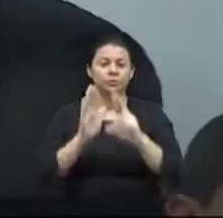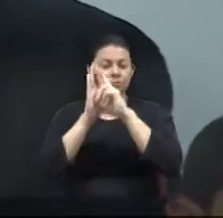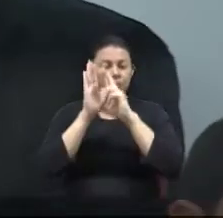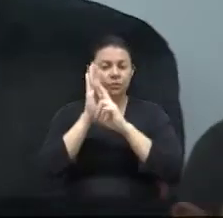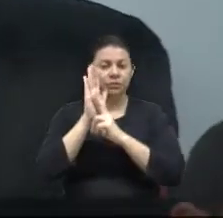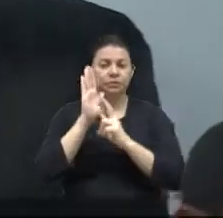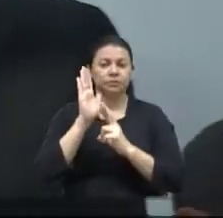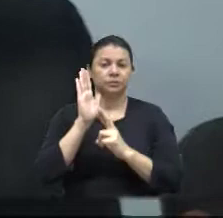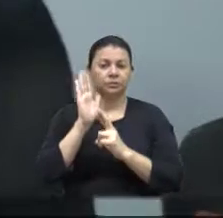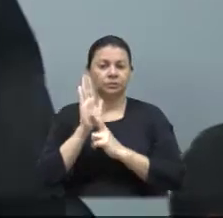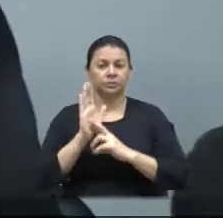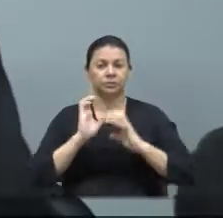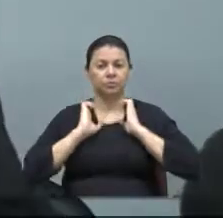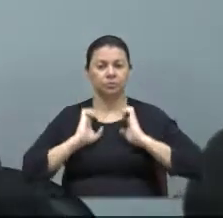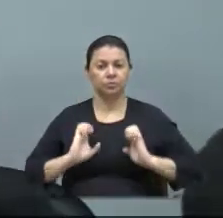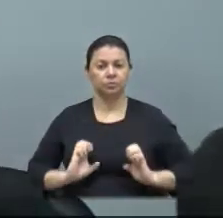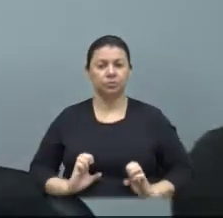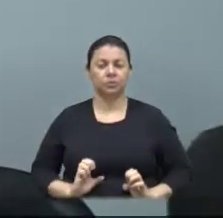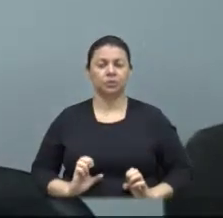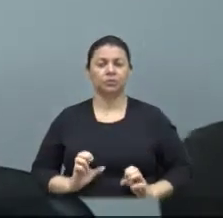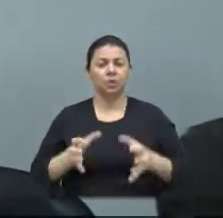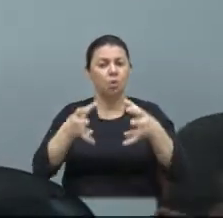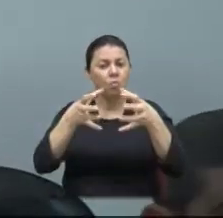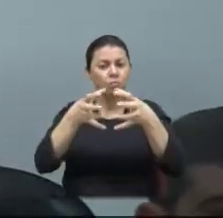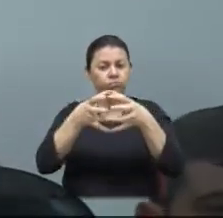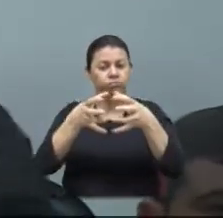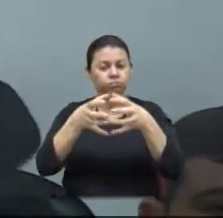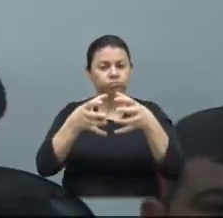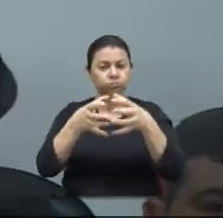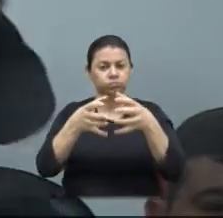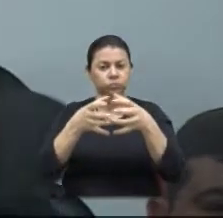de uma equipe extremamente competente